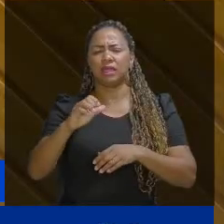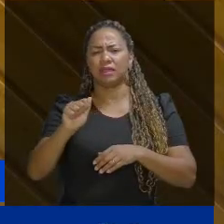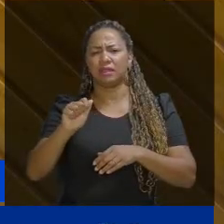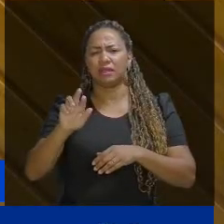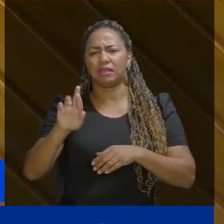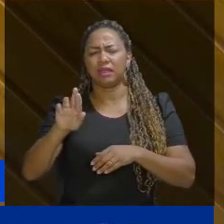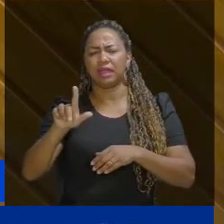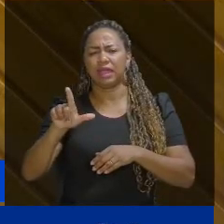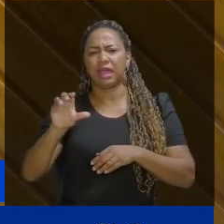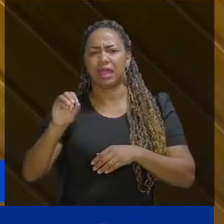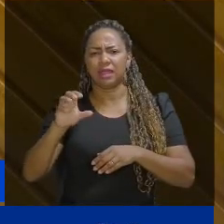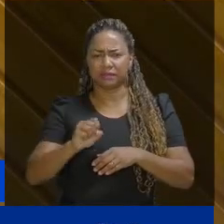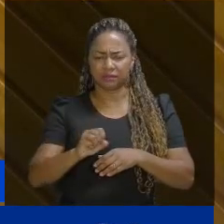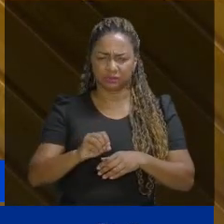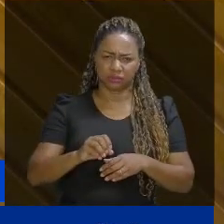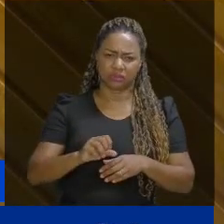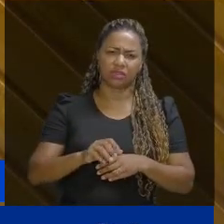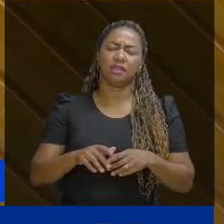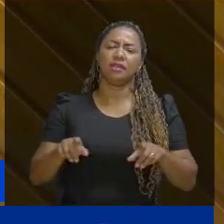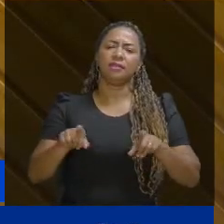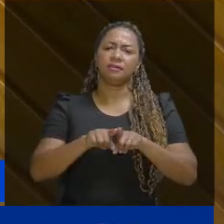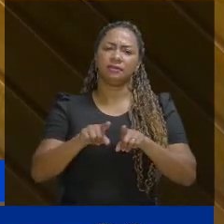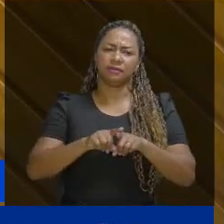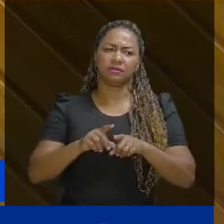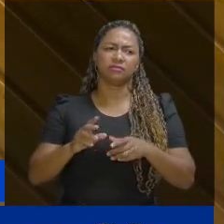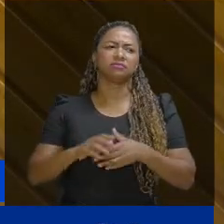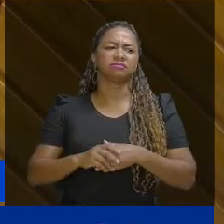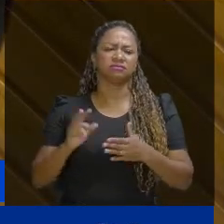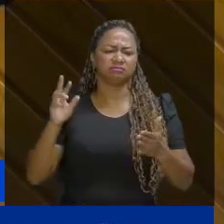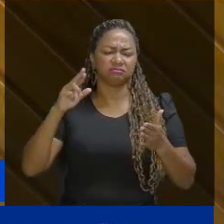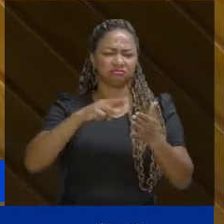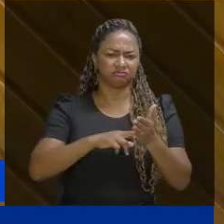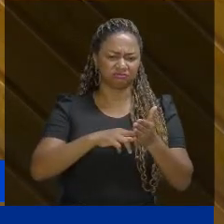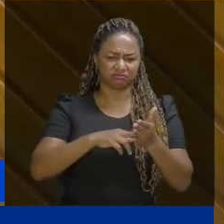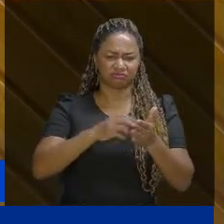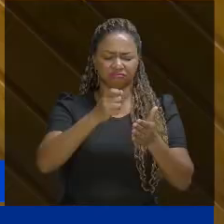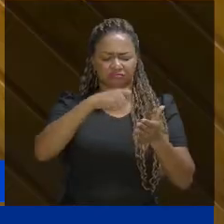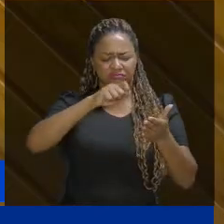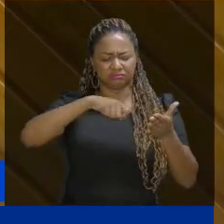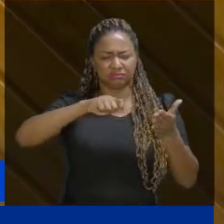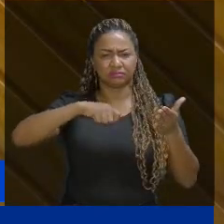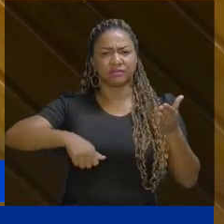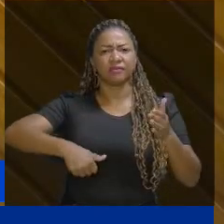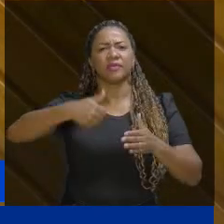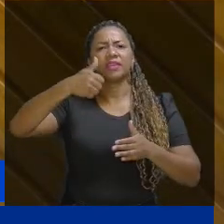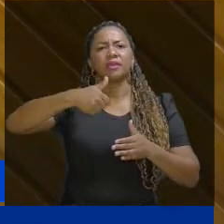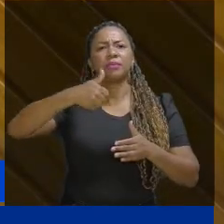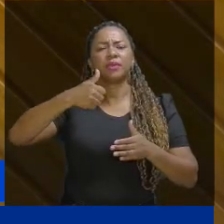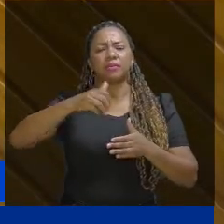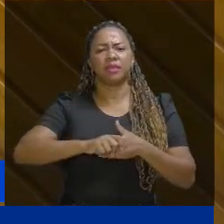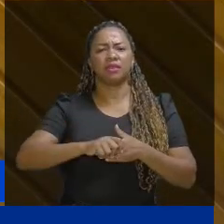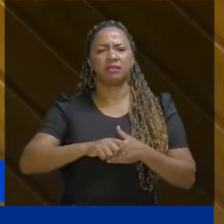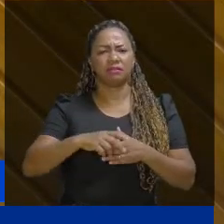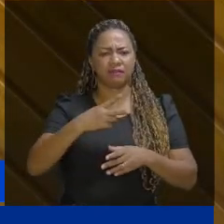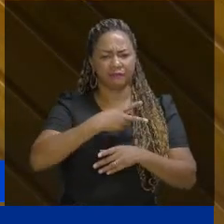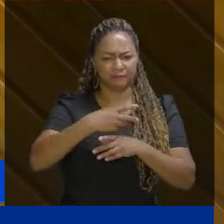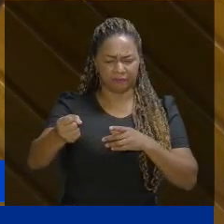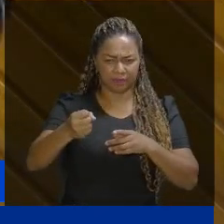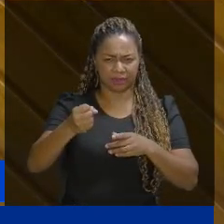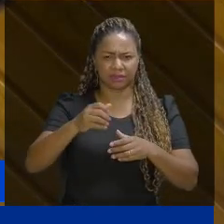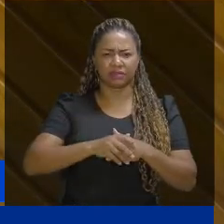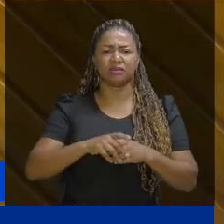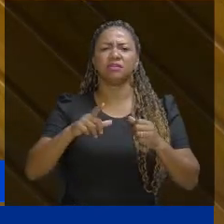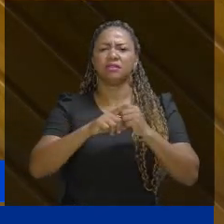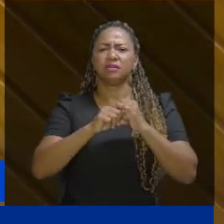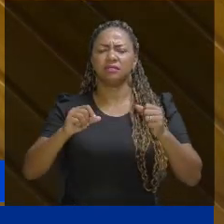Fernando, que ocupava a cadeira do doutor Normandes, o relator, para redigir o acórdão, é o primeiro voto vencedor com base no